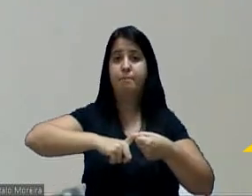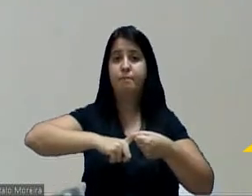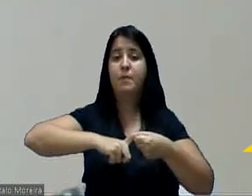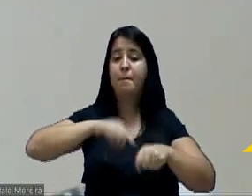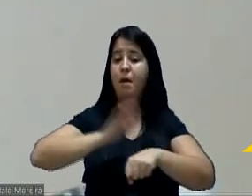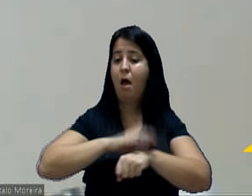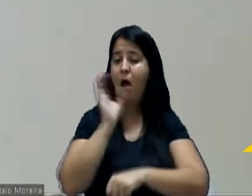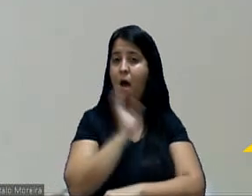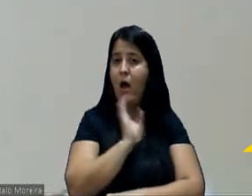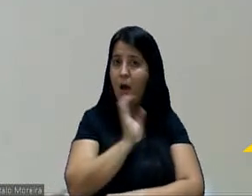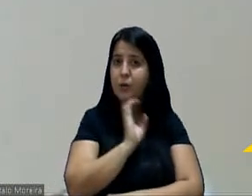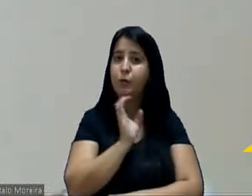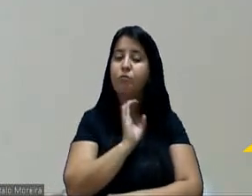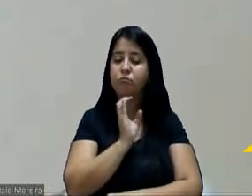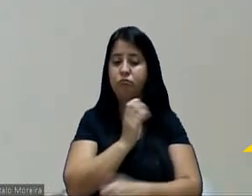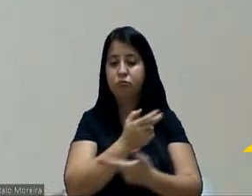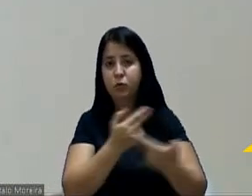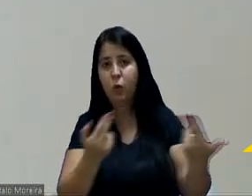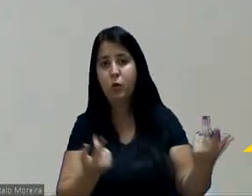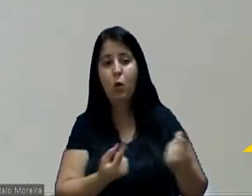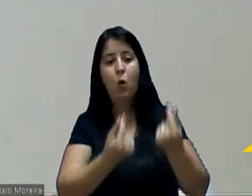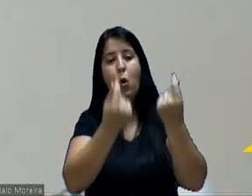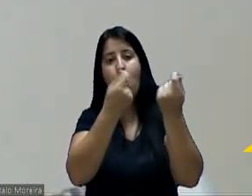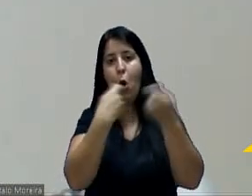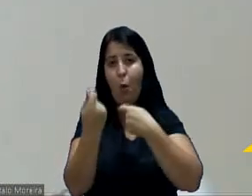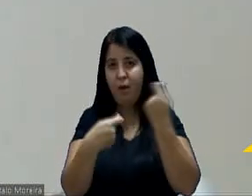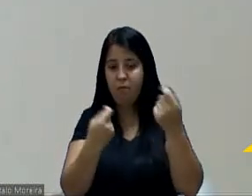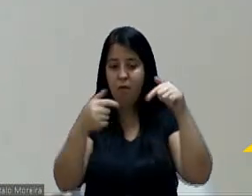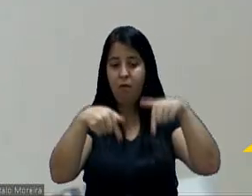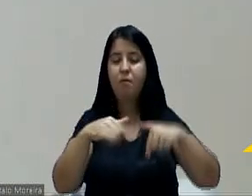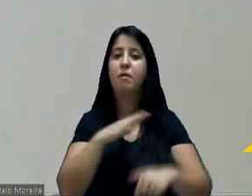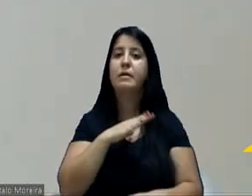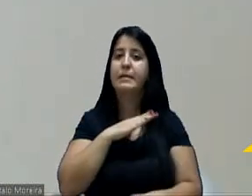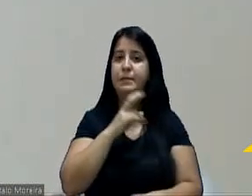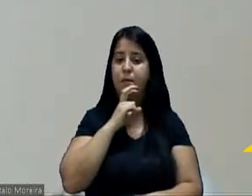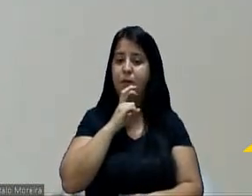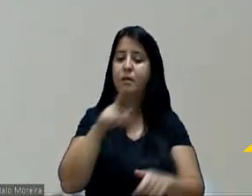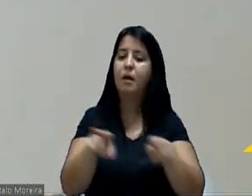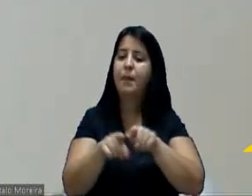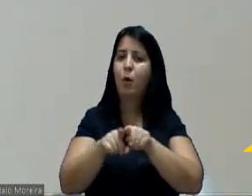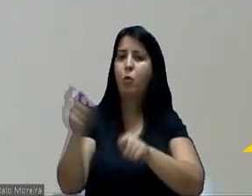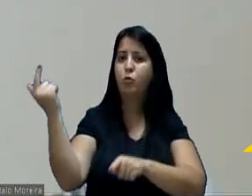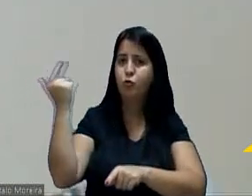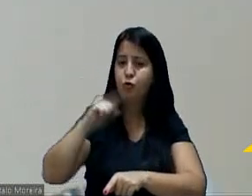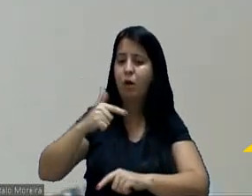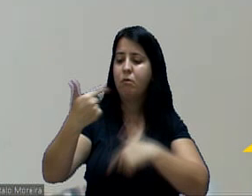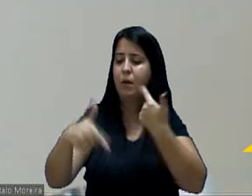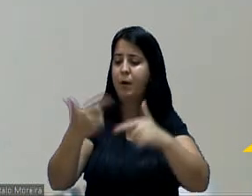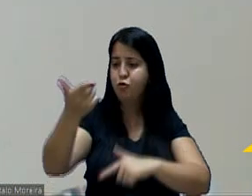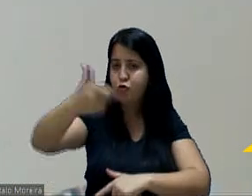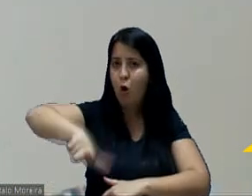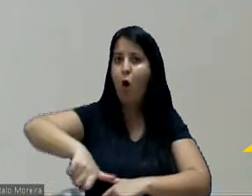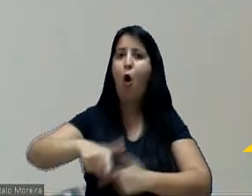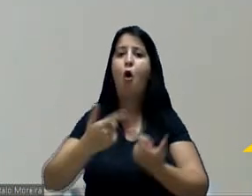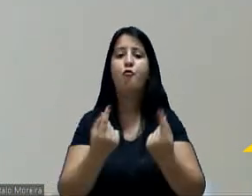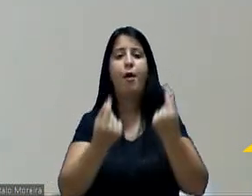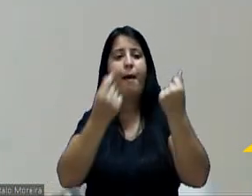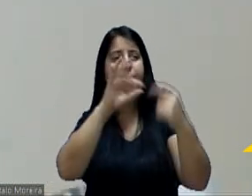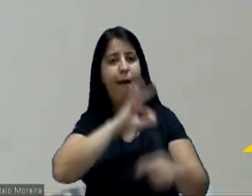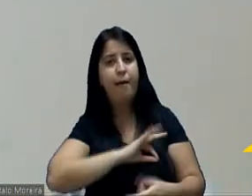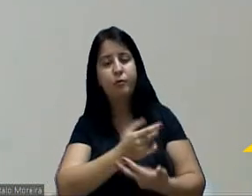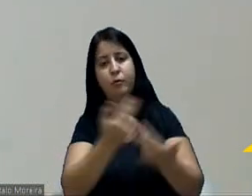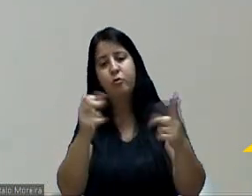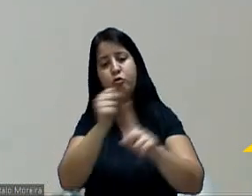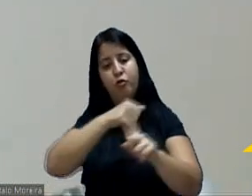brevidade possível a atividade econômica local, com a consequente geração de emprego, empregos, rendas e convívio social.